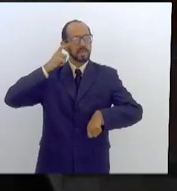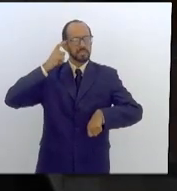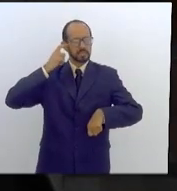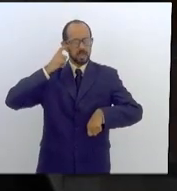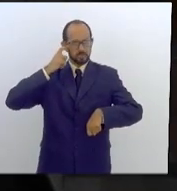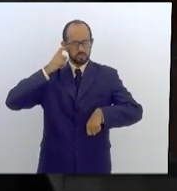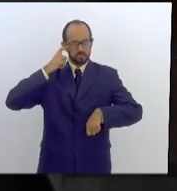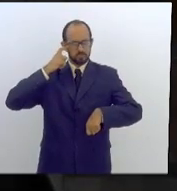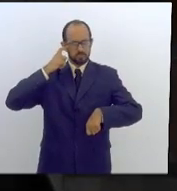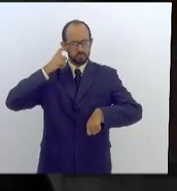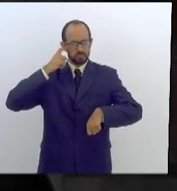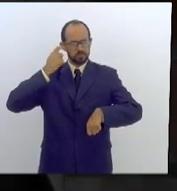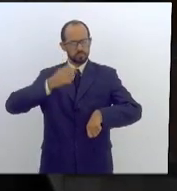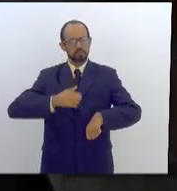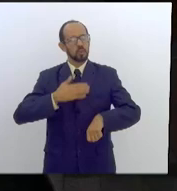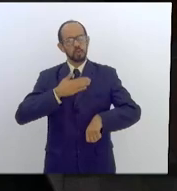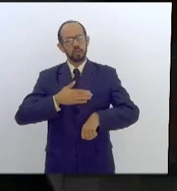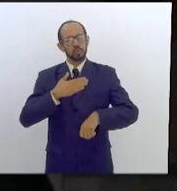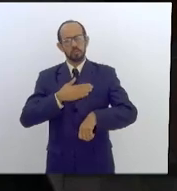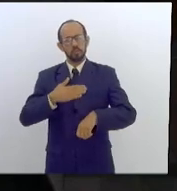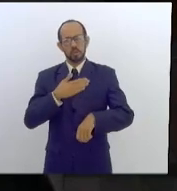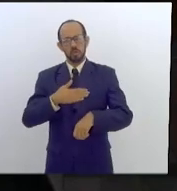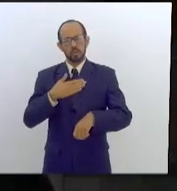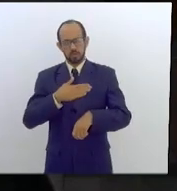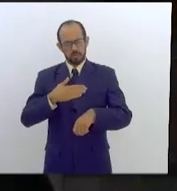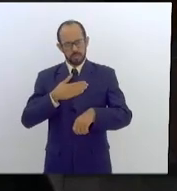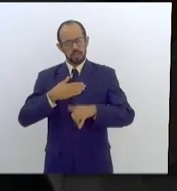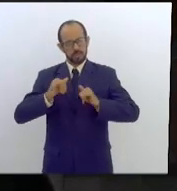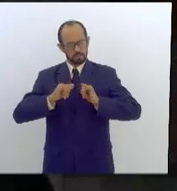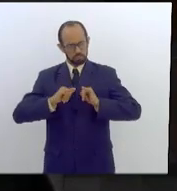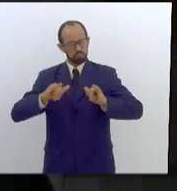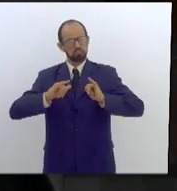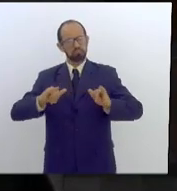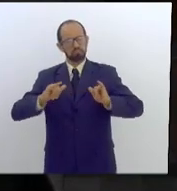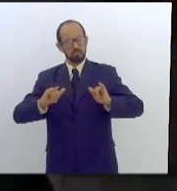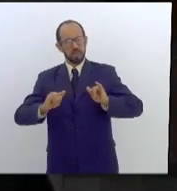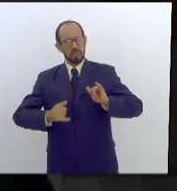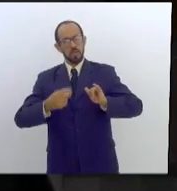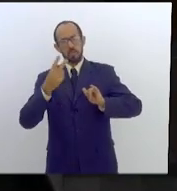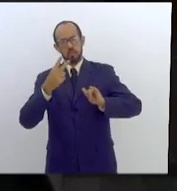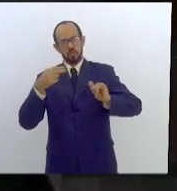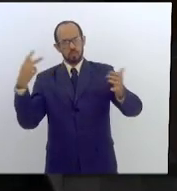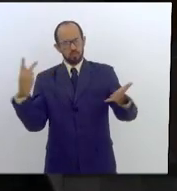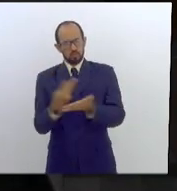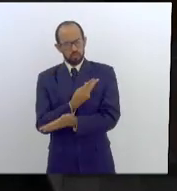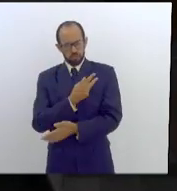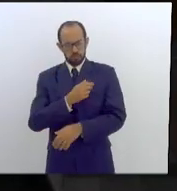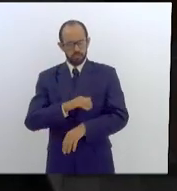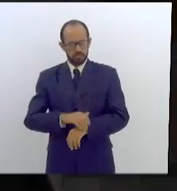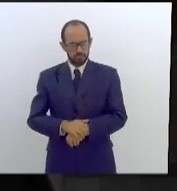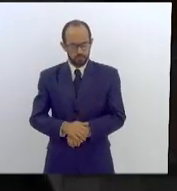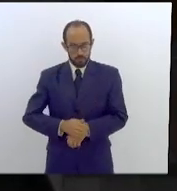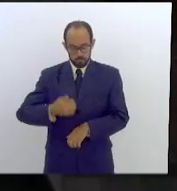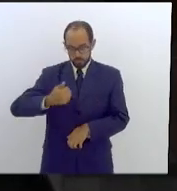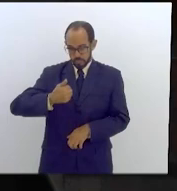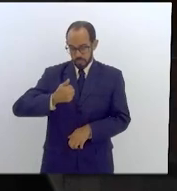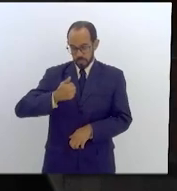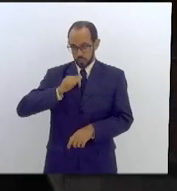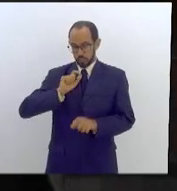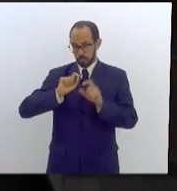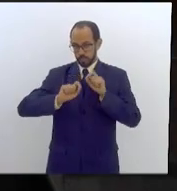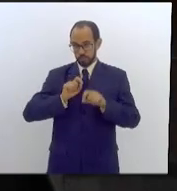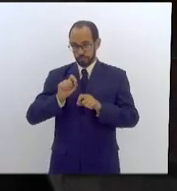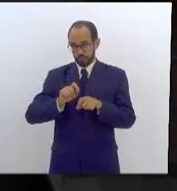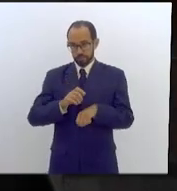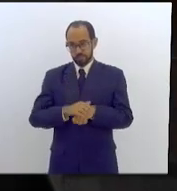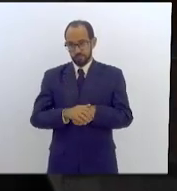eu queria só relatar dois fatos o primeiro que